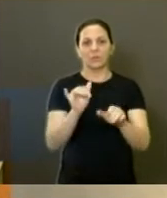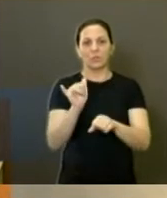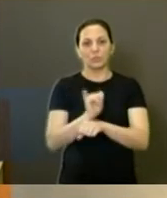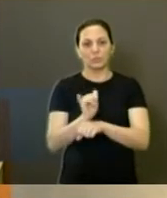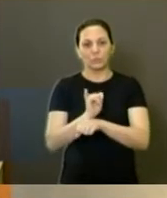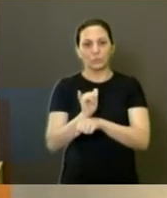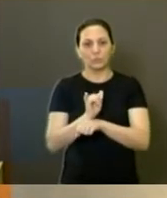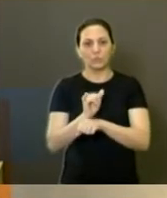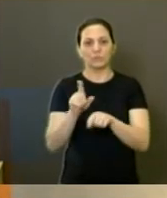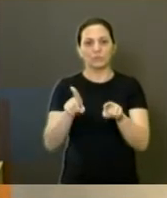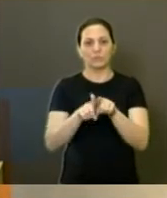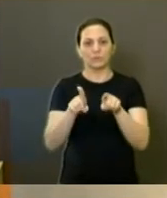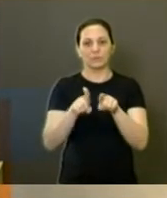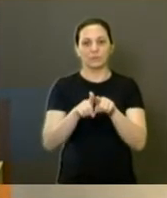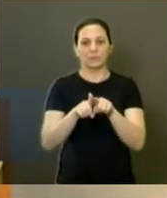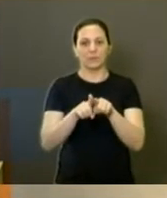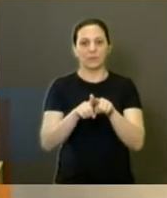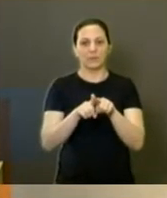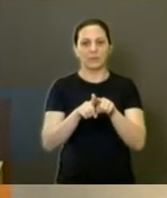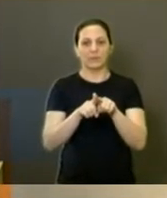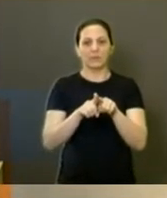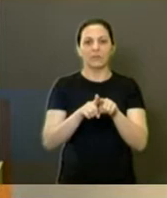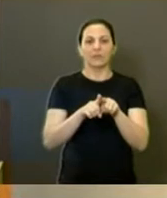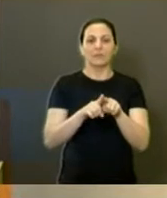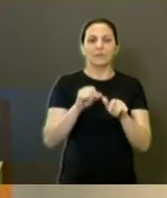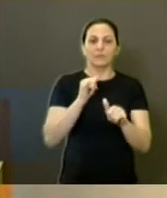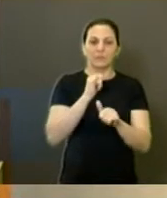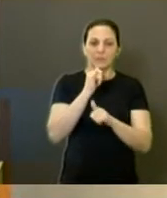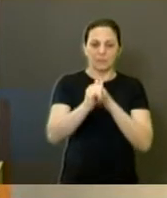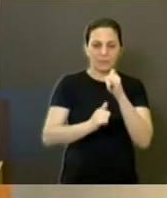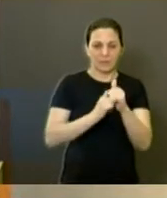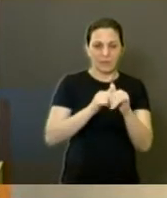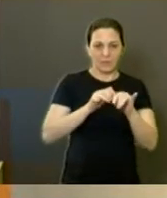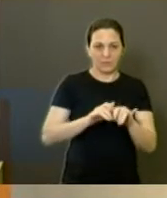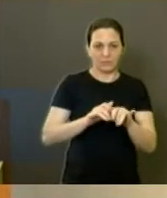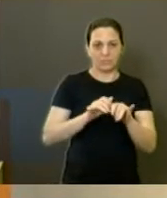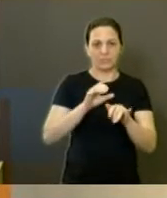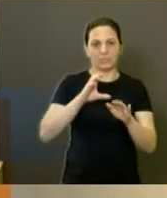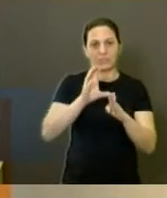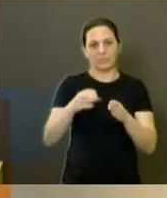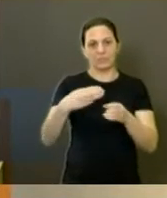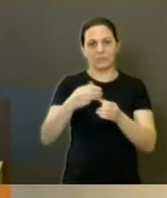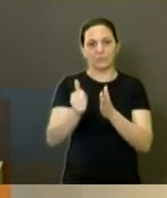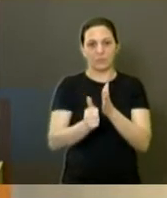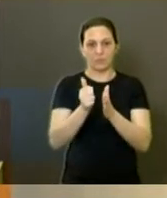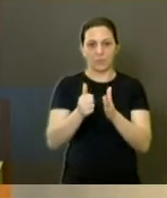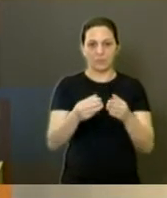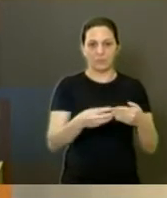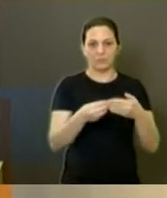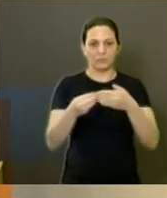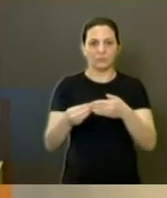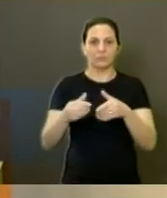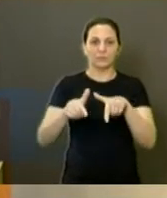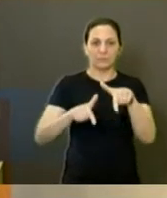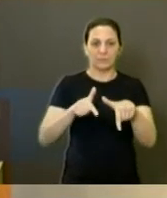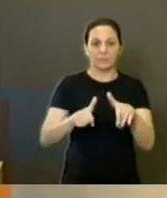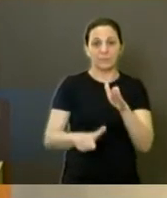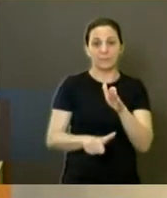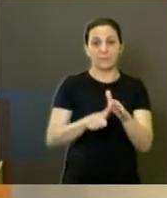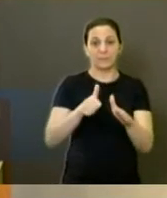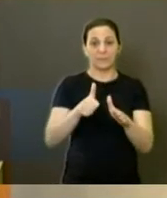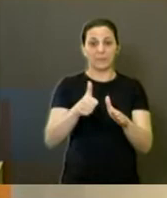da Câmara Municipal de Araraquara. Para a composição da mesa que conduzirá os trabalhos desta noite, vamos receber